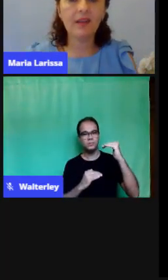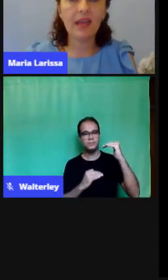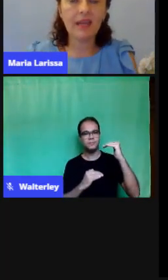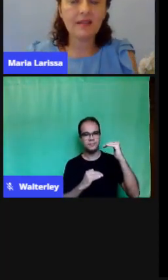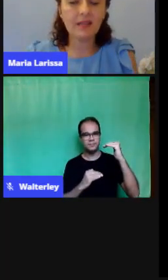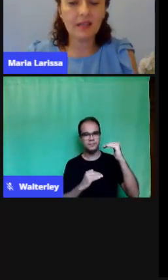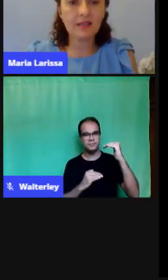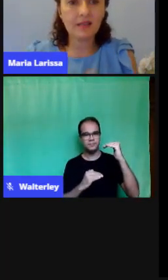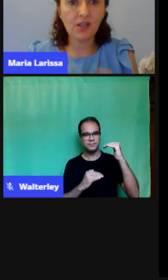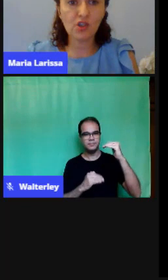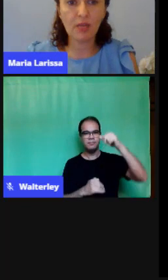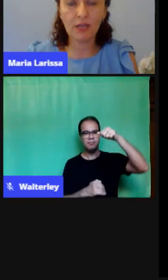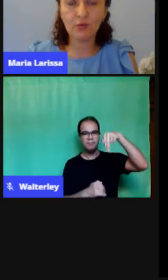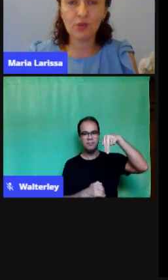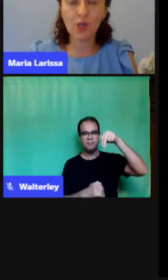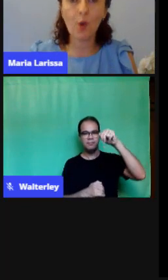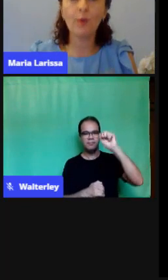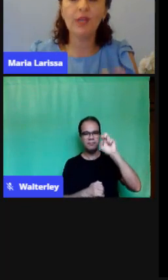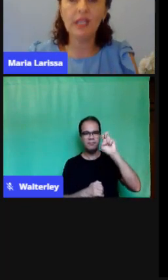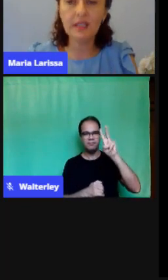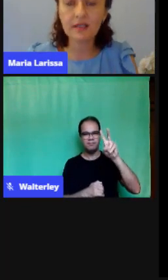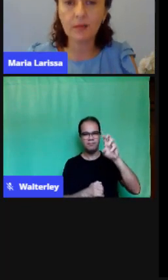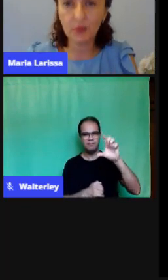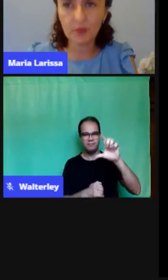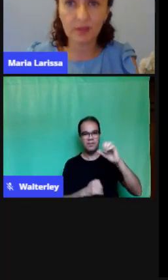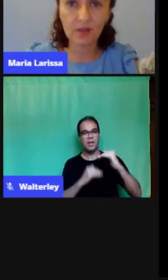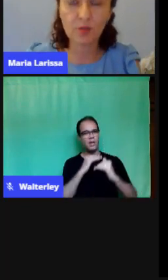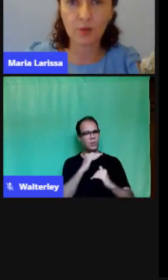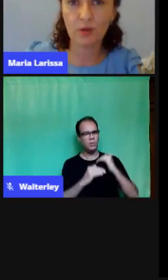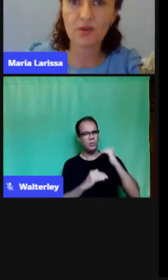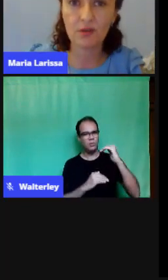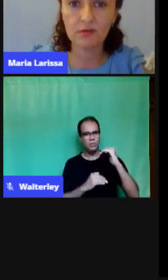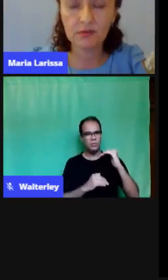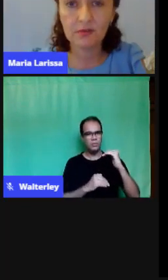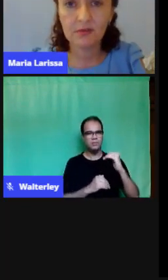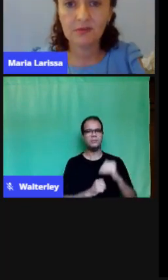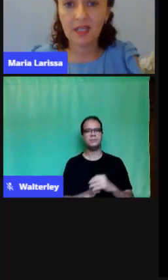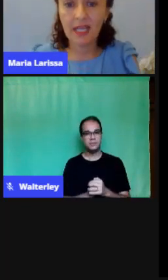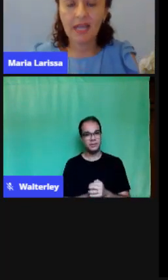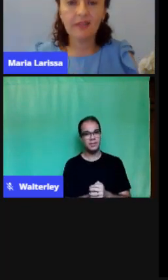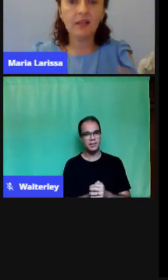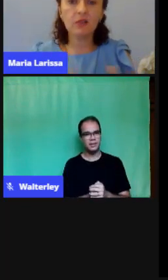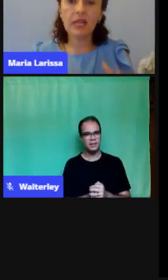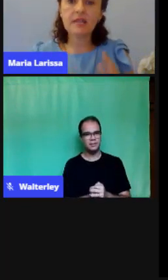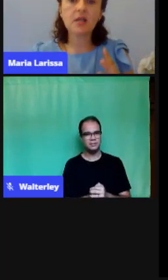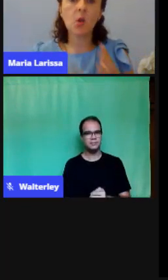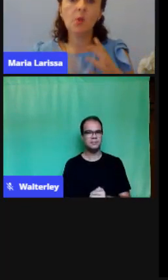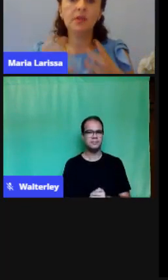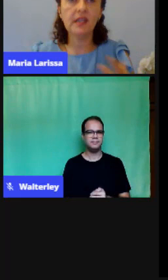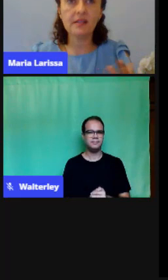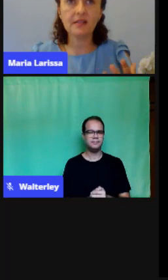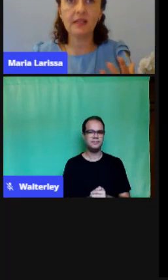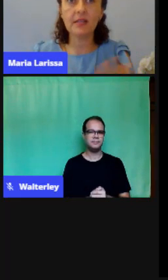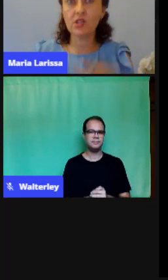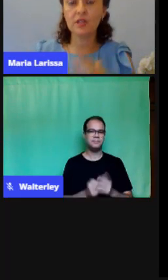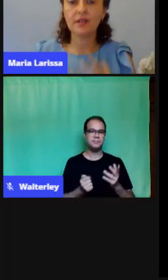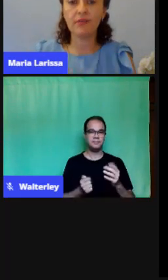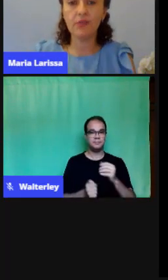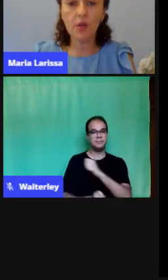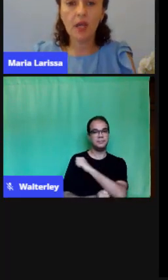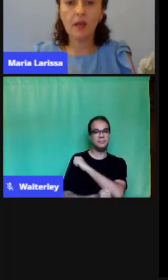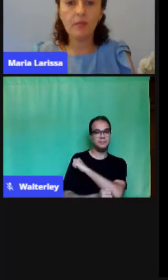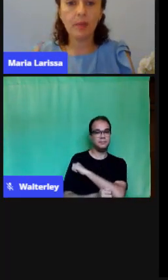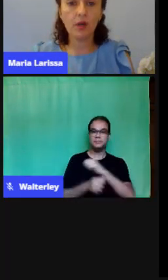Então, esse sentimento de conquista é muito importante para o nosso aluno. Né? Então, nessa conquista,